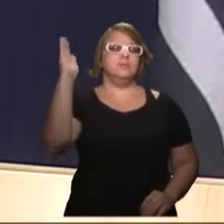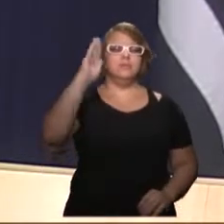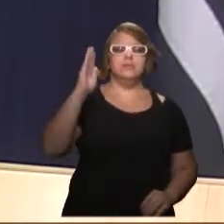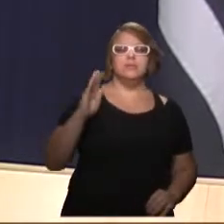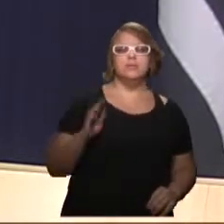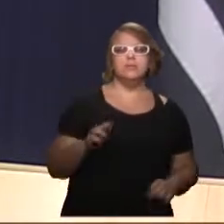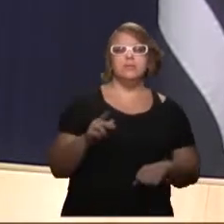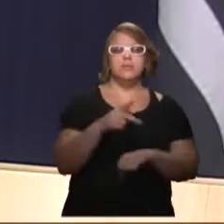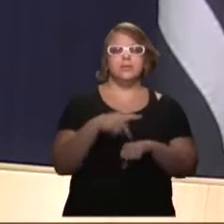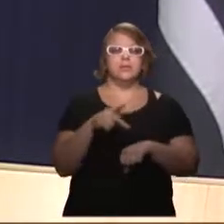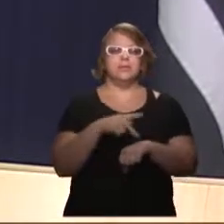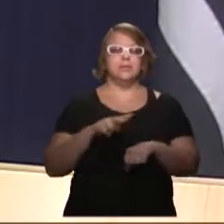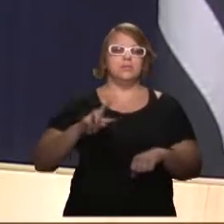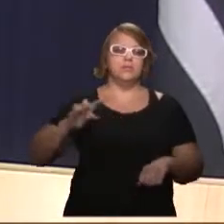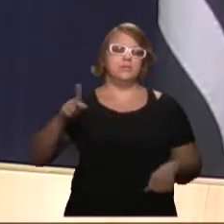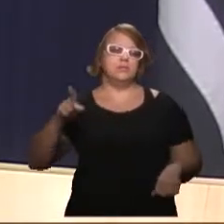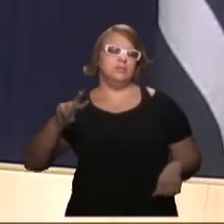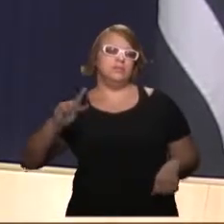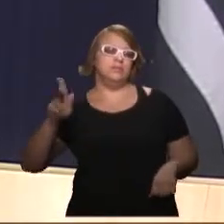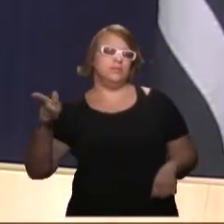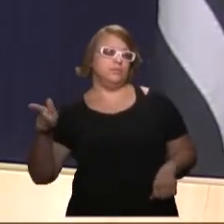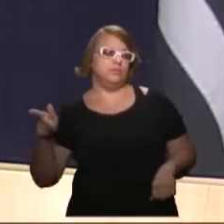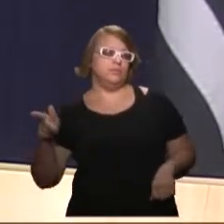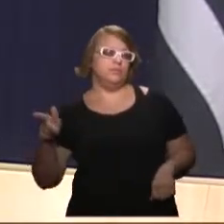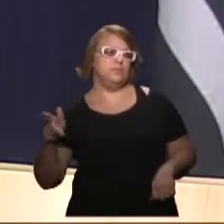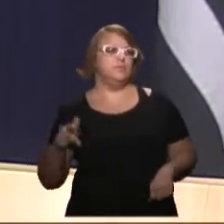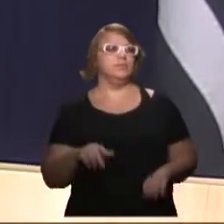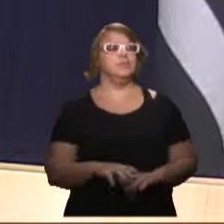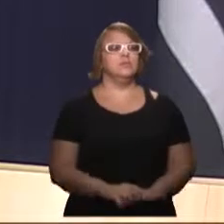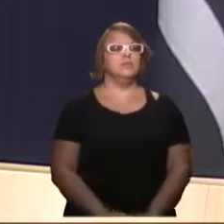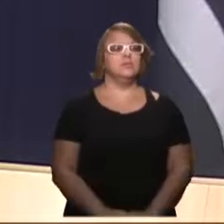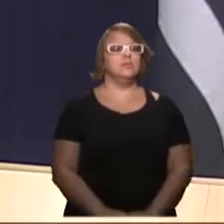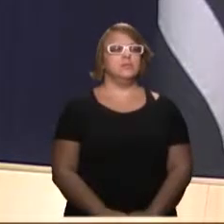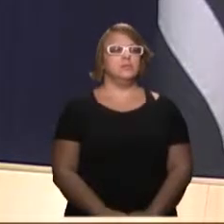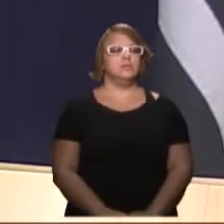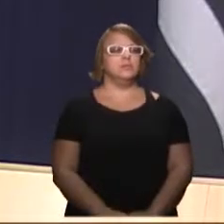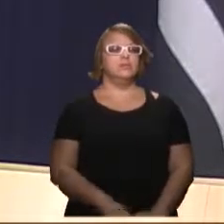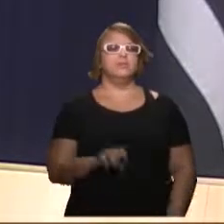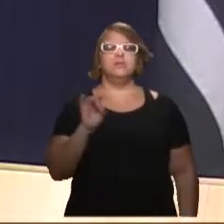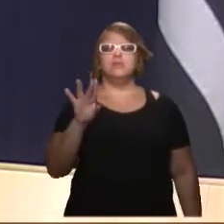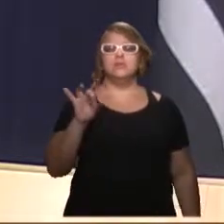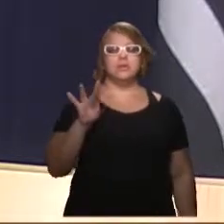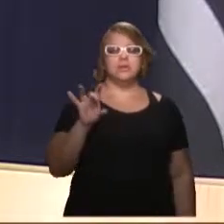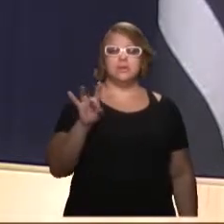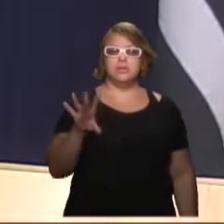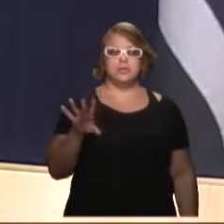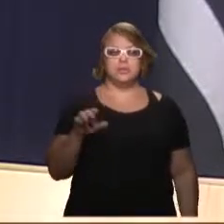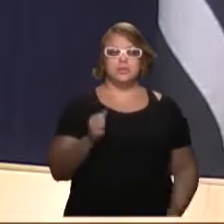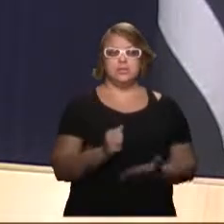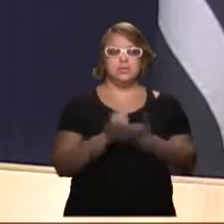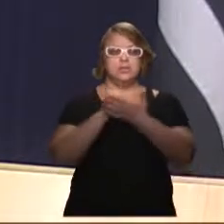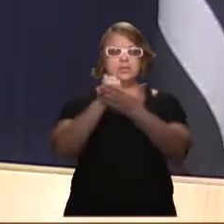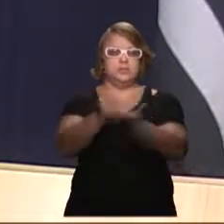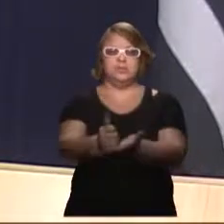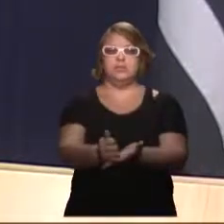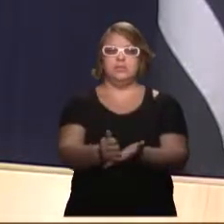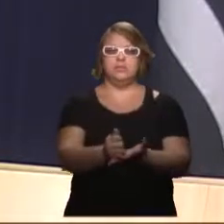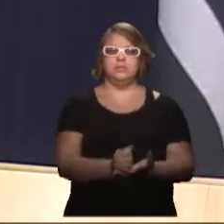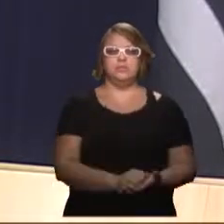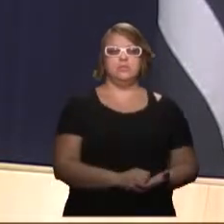é beneficiar A, B ou C, ou aquele que está no bar, ou aquele que está não sei